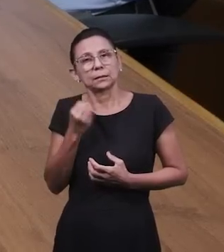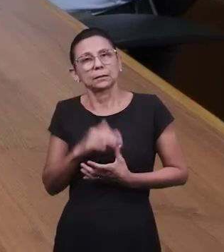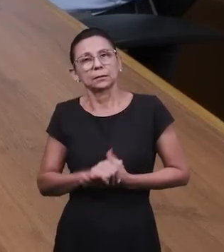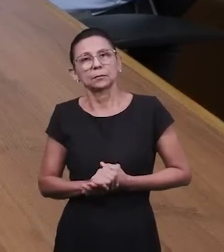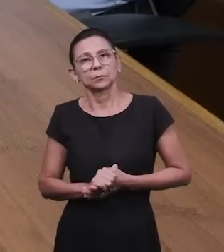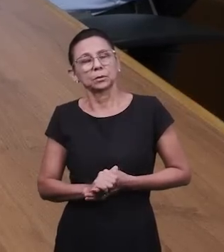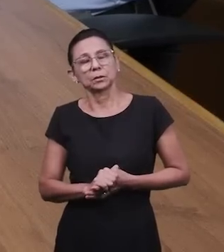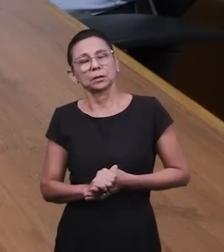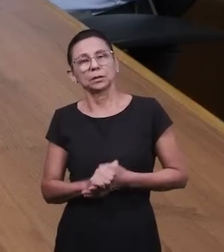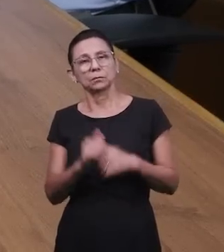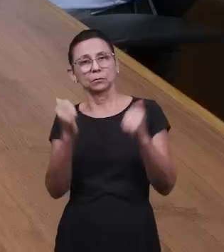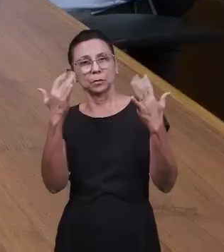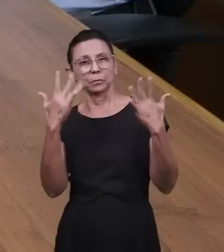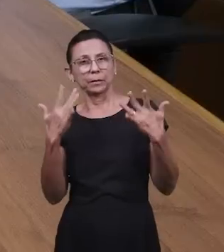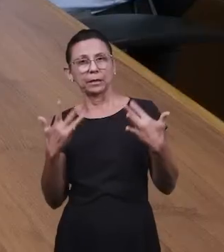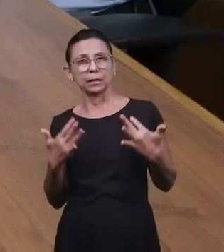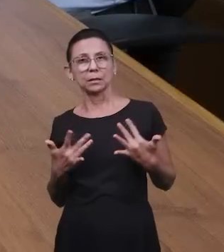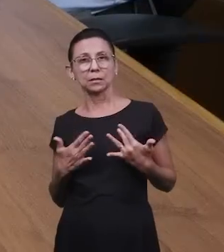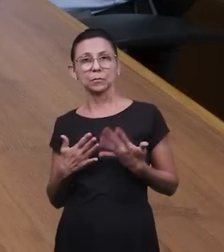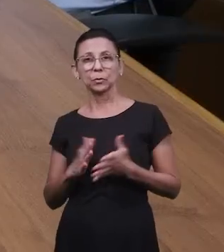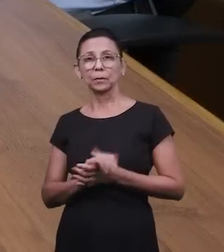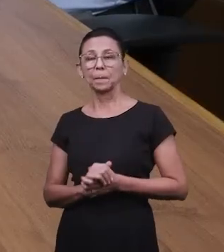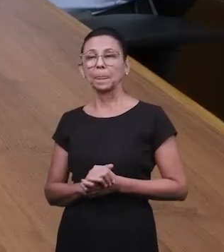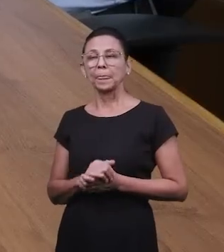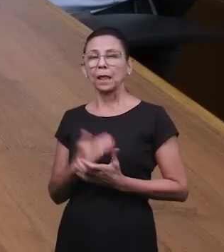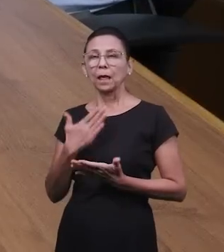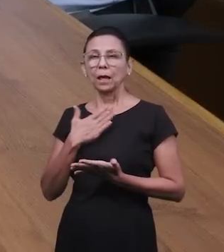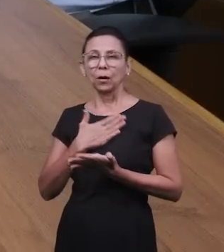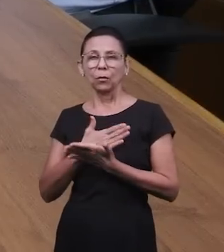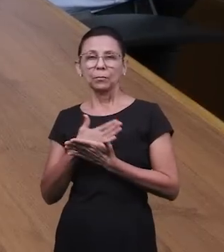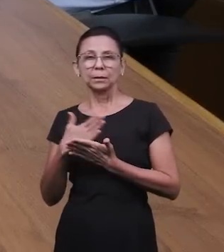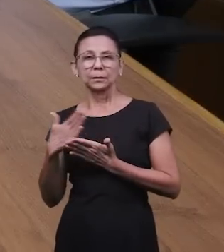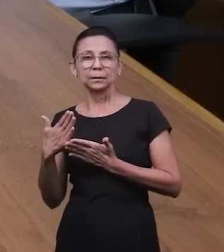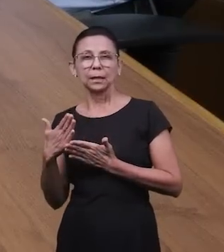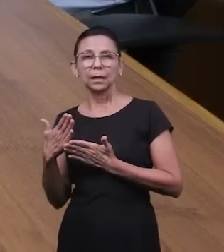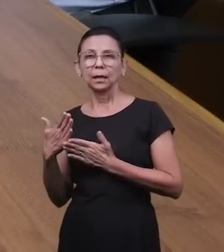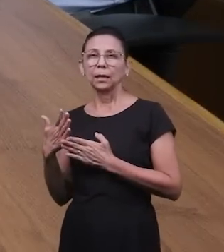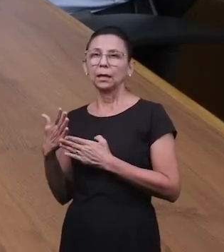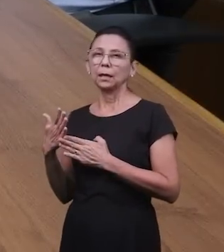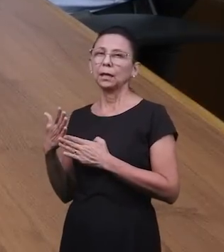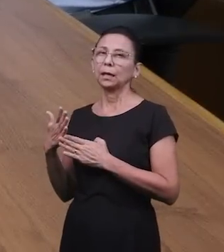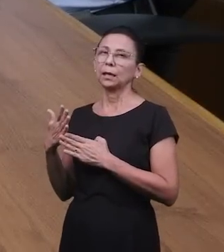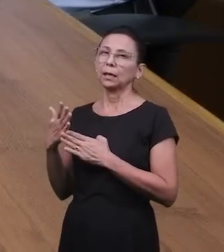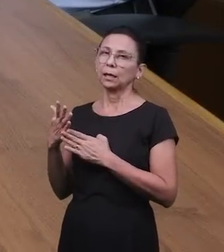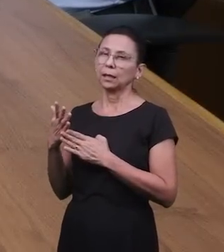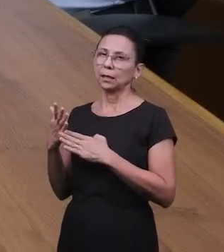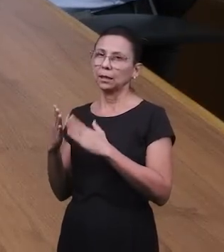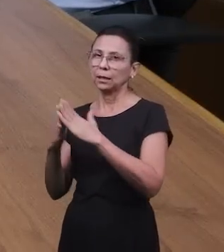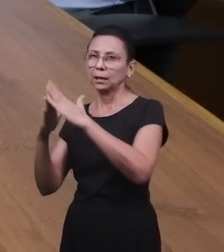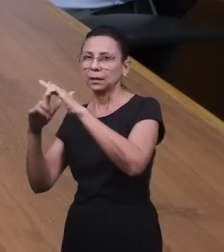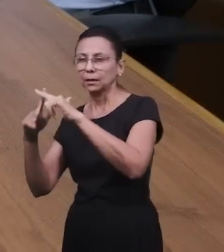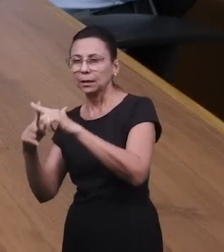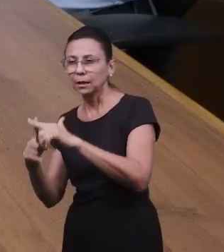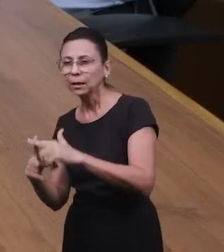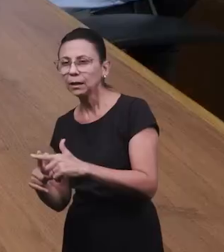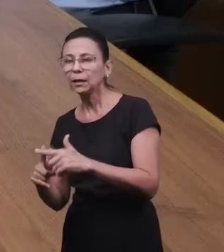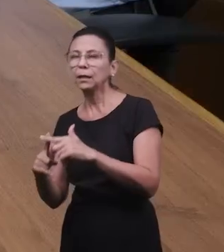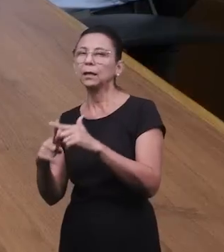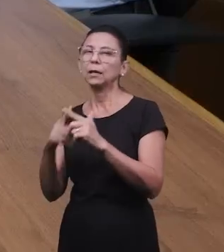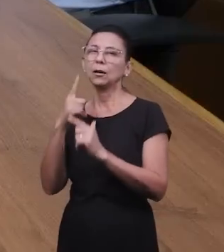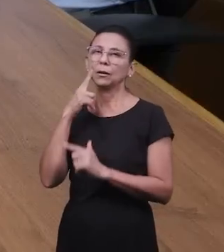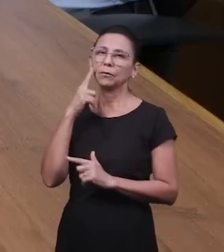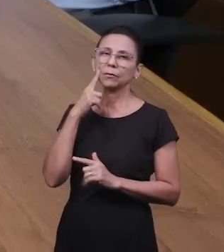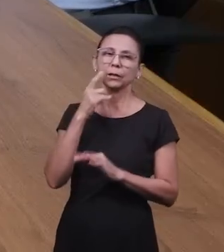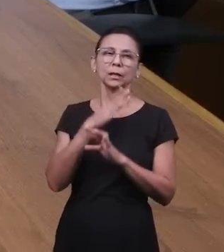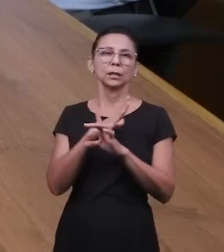porque eram pessoas que, quando estavam dando os primeiros passos na igreja, já depois de definirem e começando